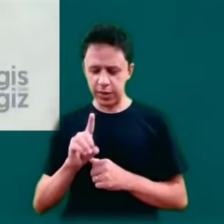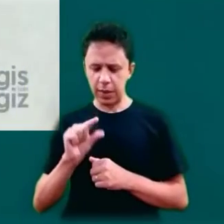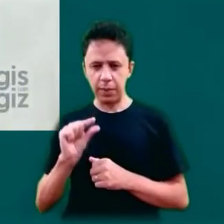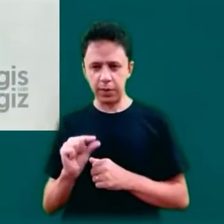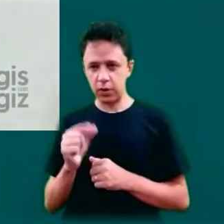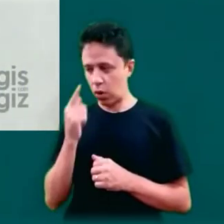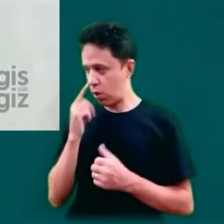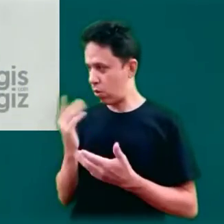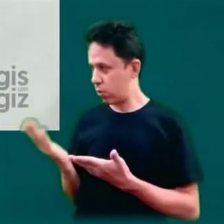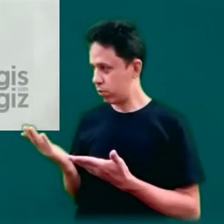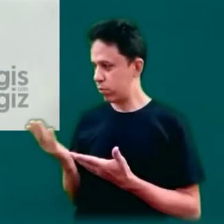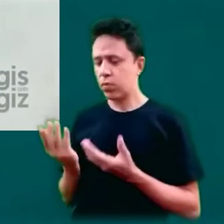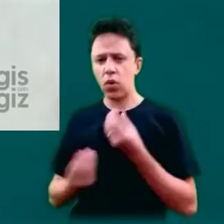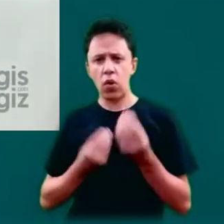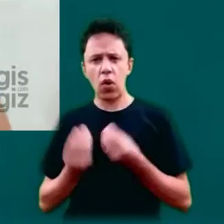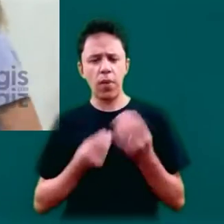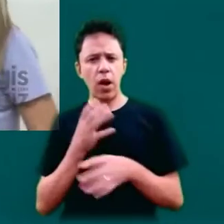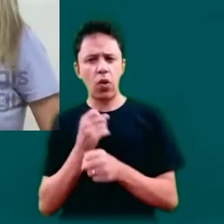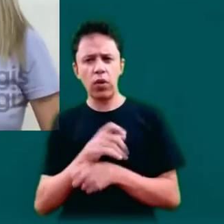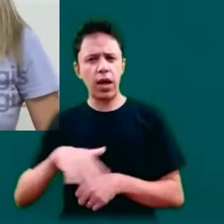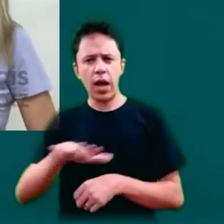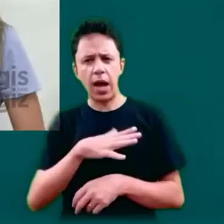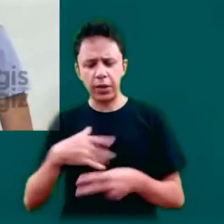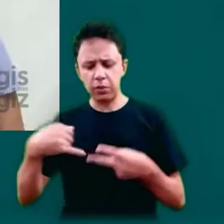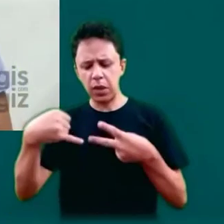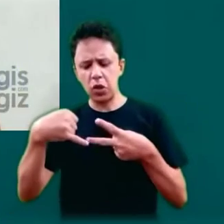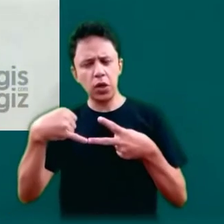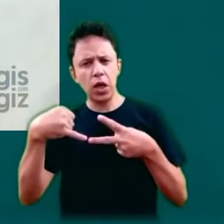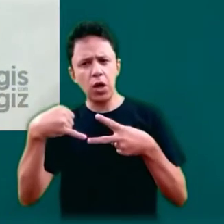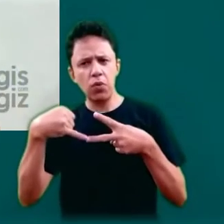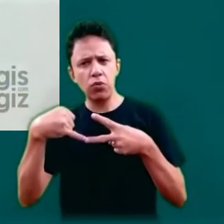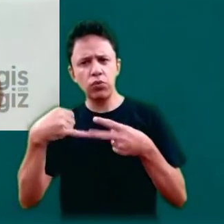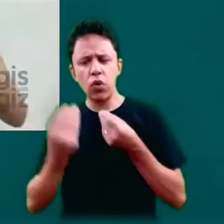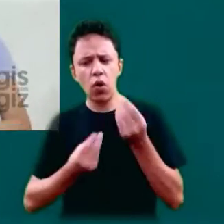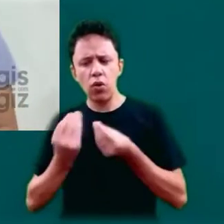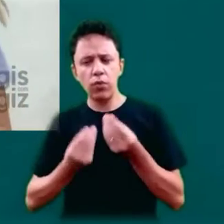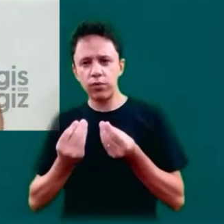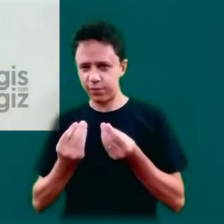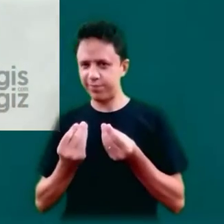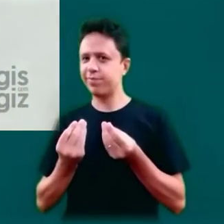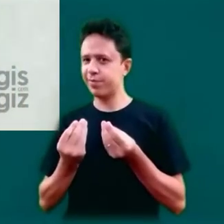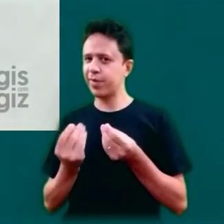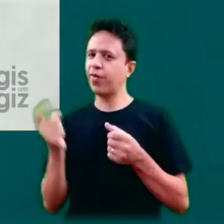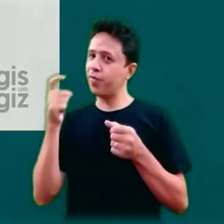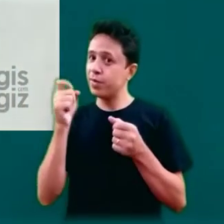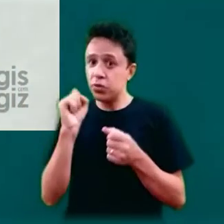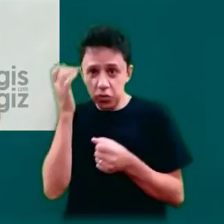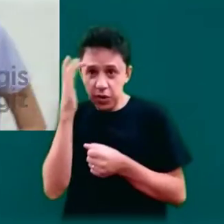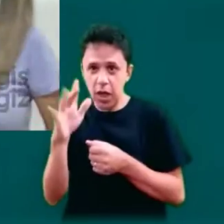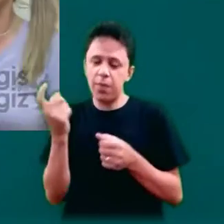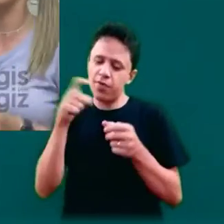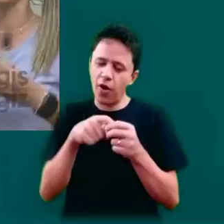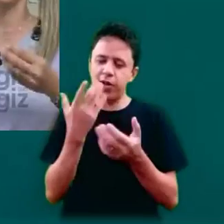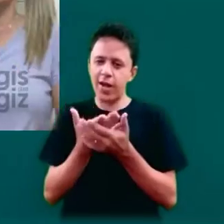Dzinho. Gente, e agora, como é que eu calculo mesmo a área de paralelogramo? Por isso que eu falei para você voltar na outra aula